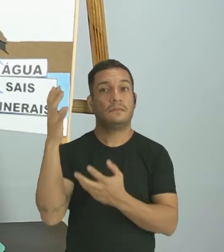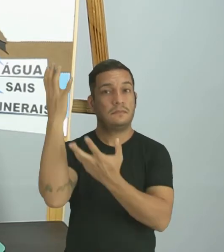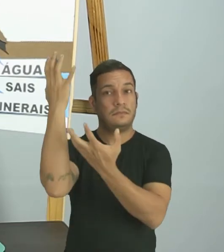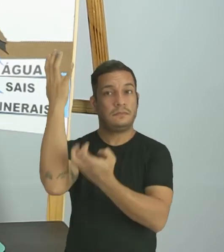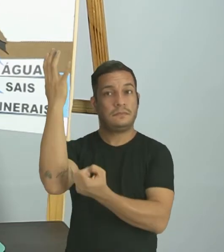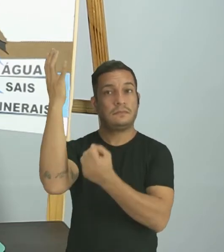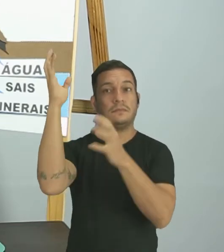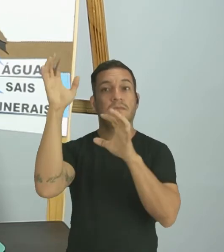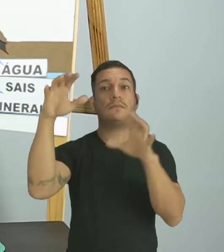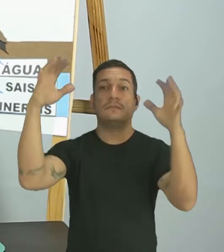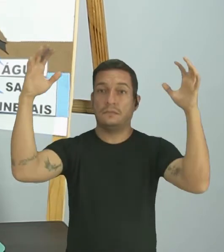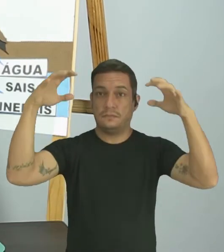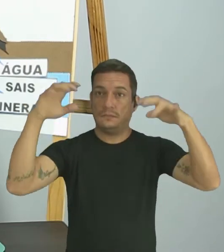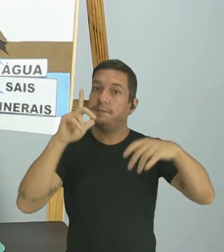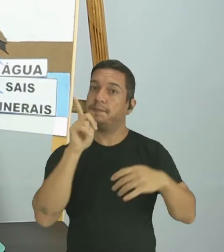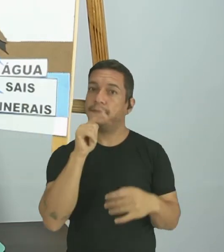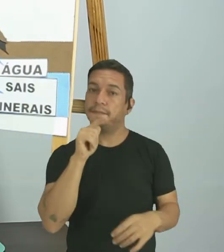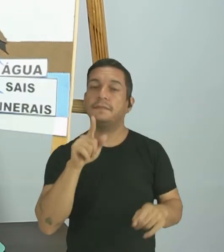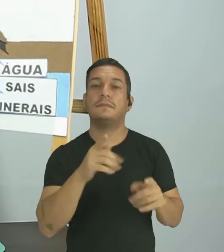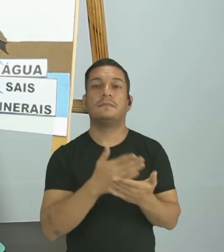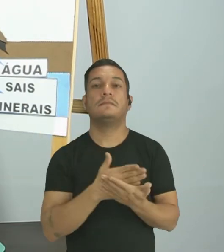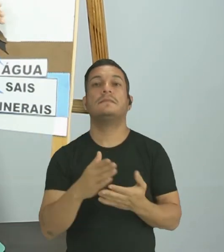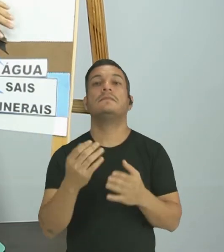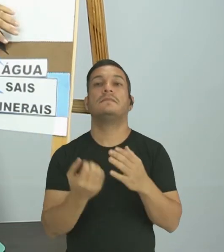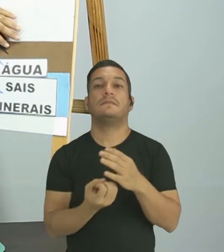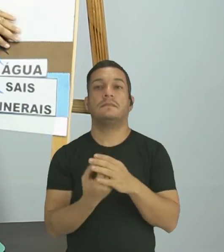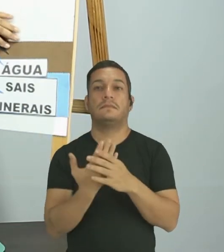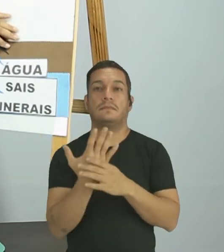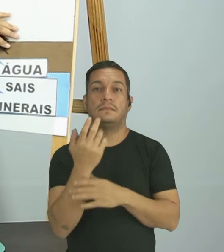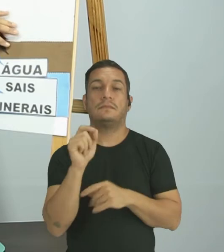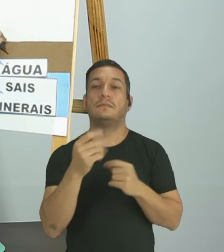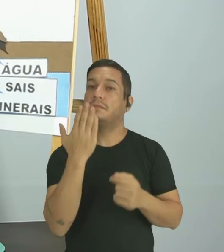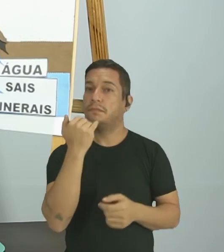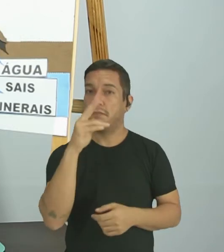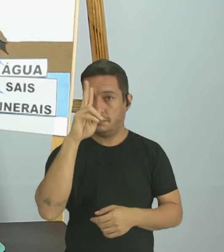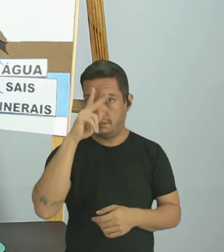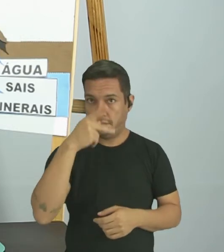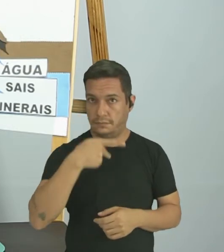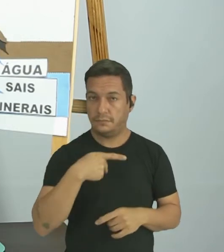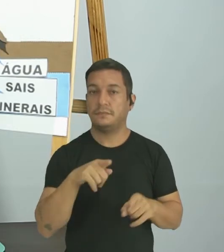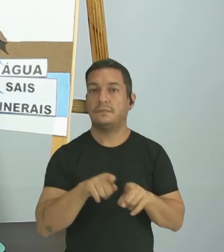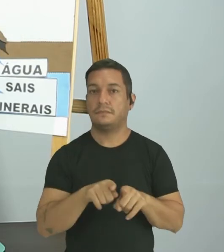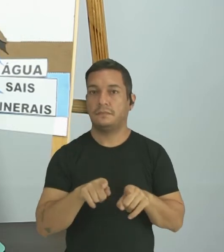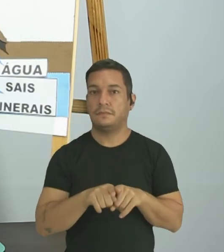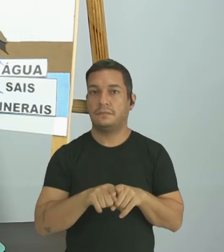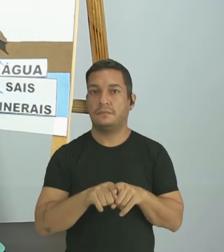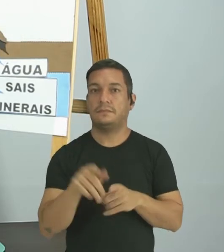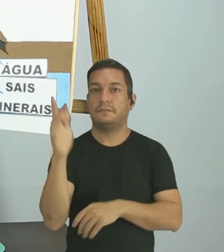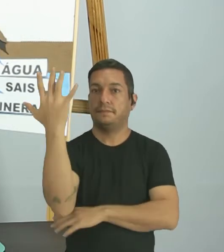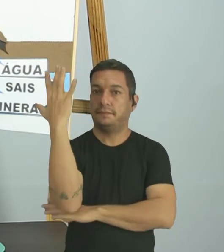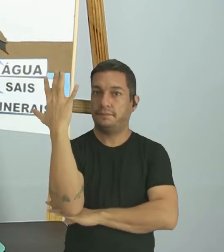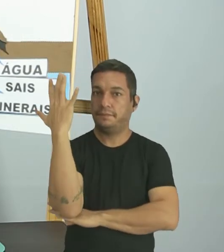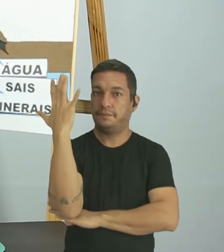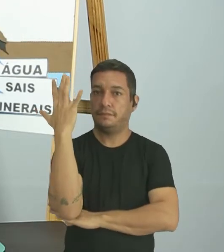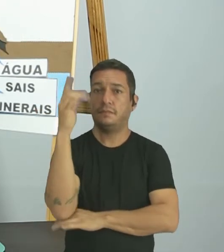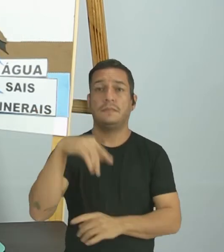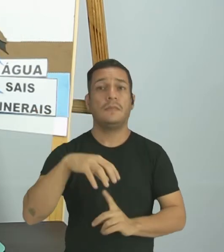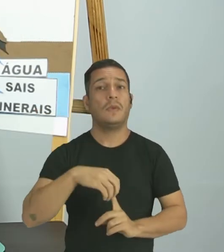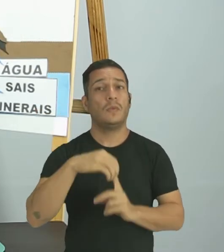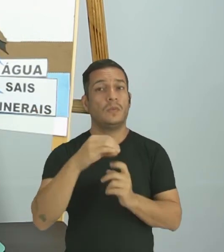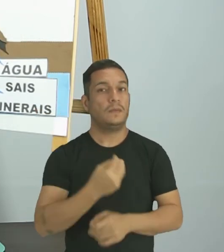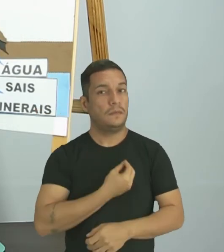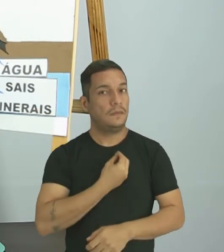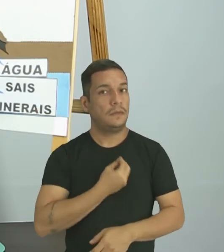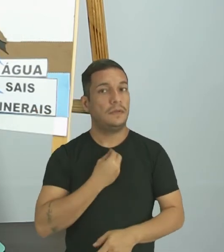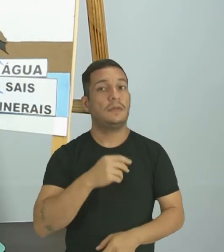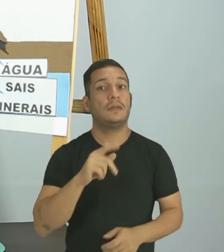né, a água, e aí ela começou a produzir o seu alimento, né? A planta produz, é o único ser vivo